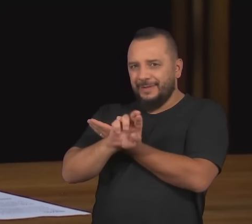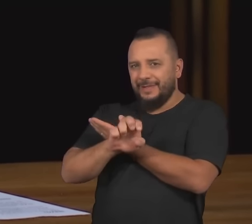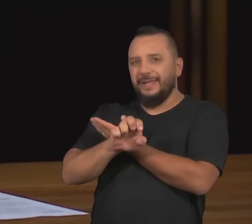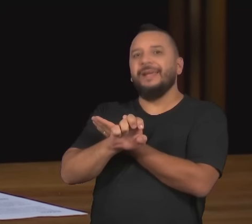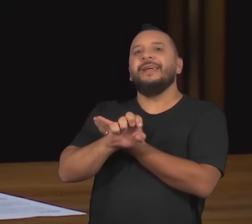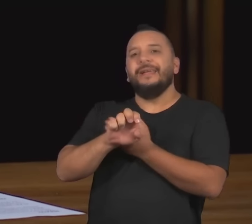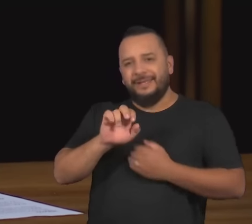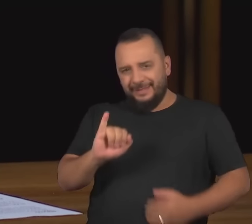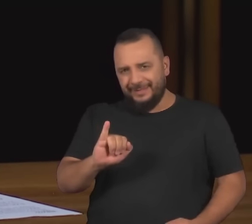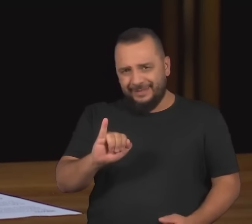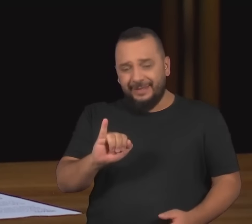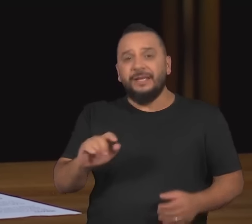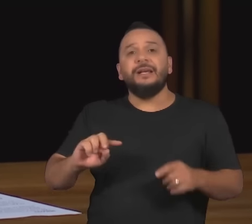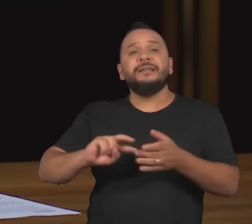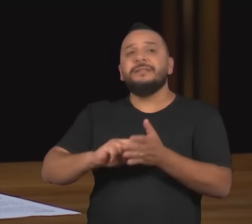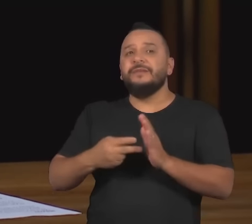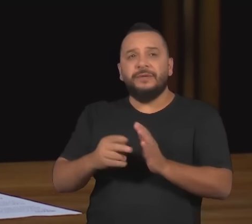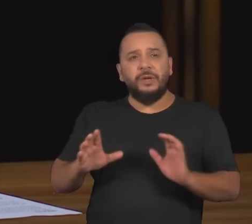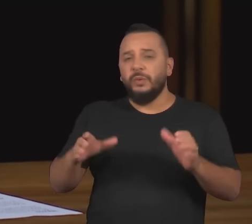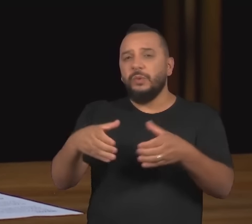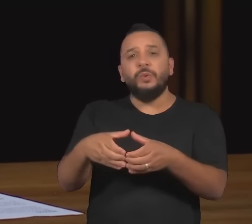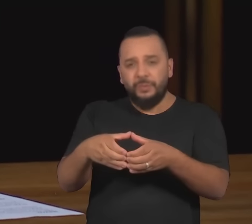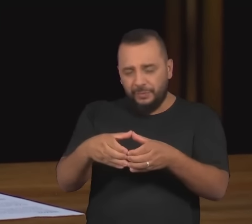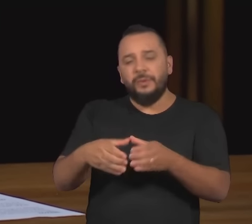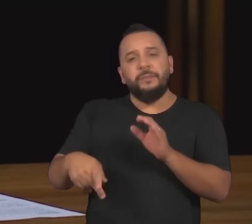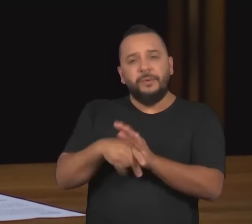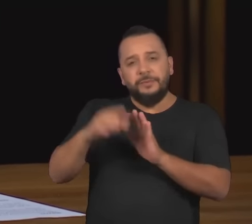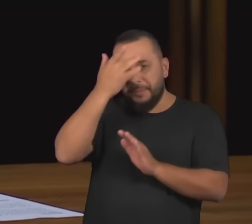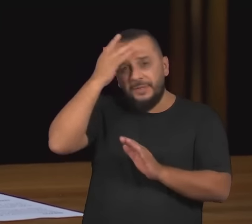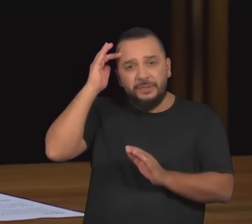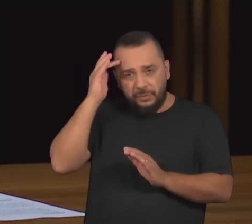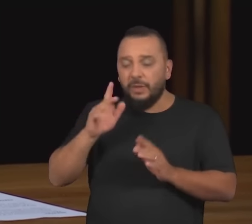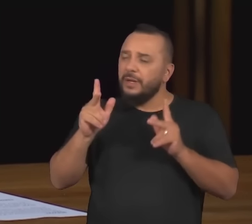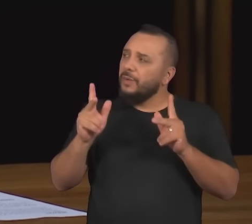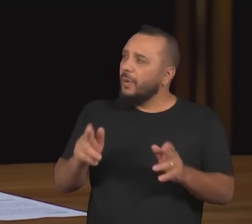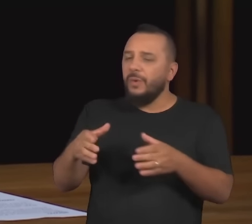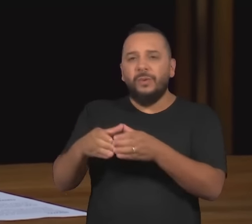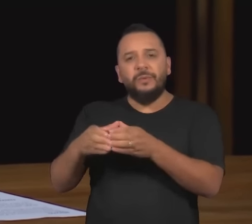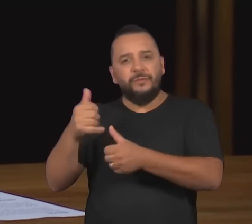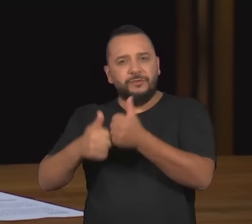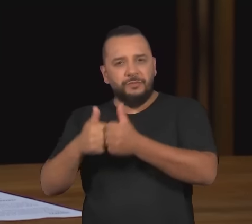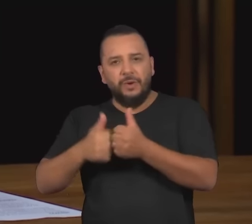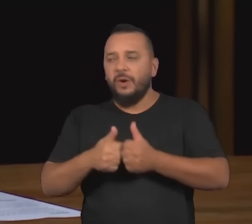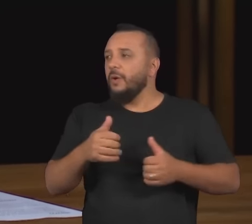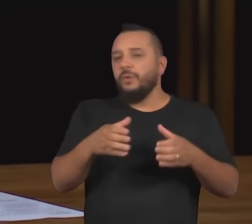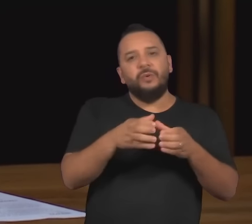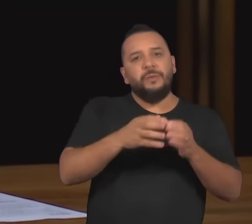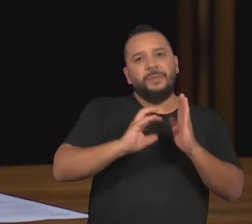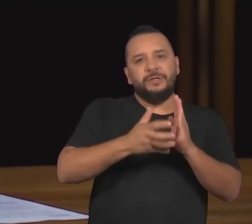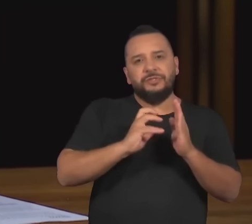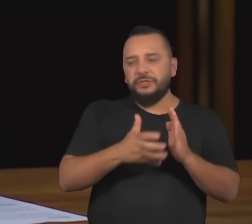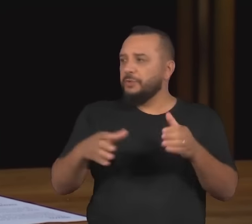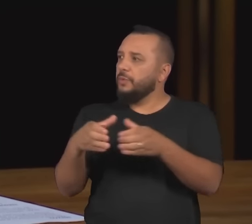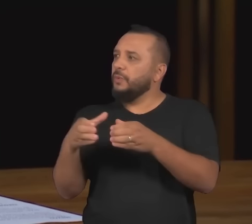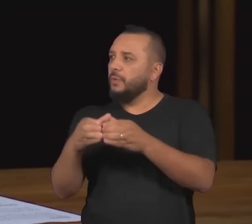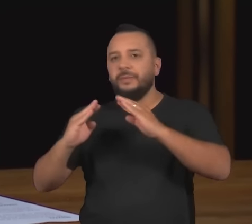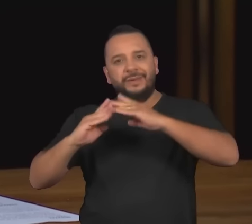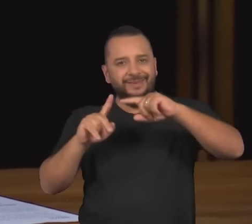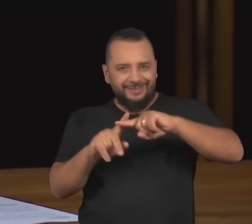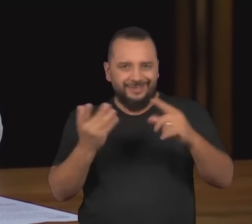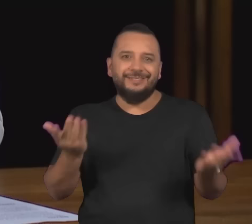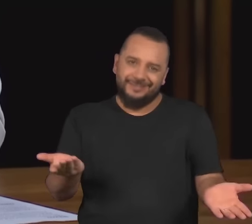que significa rebanho ou grupo de pessoas, tipo a torcida de um time, um partido, os fiéis de uma igreja.